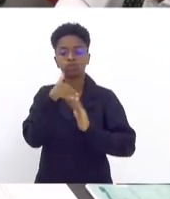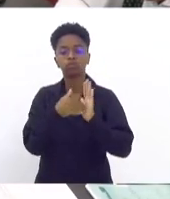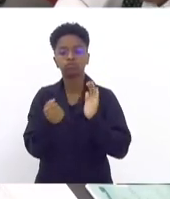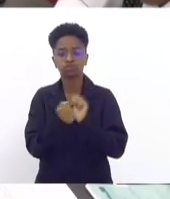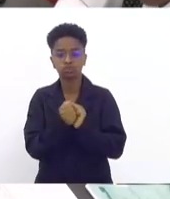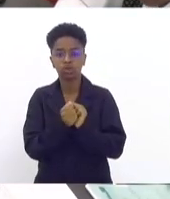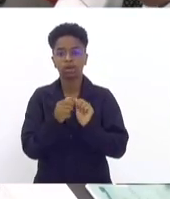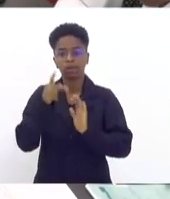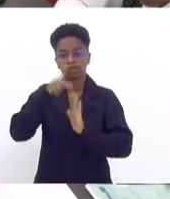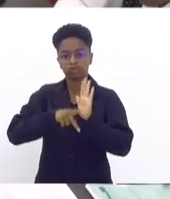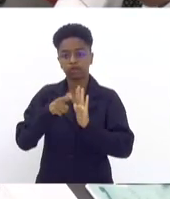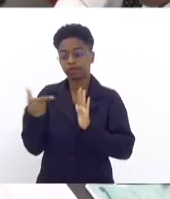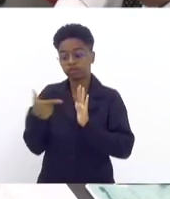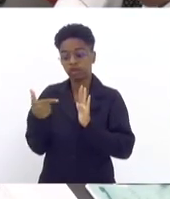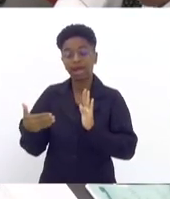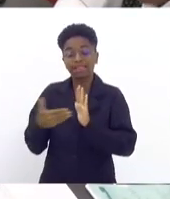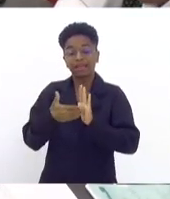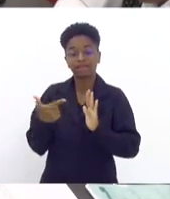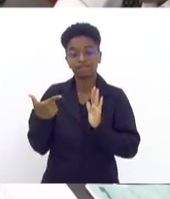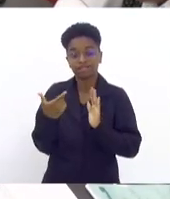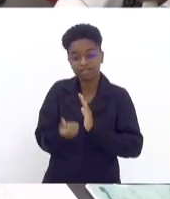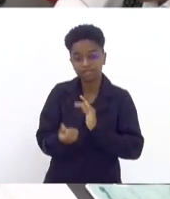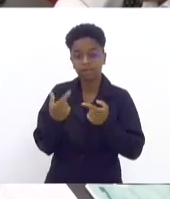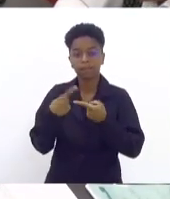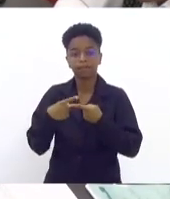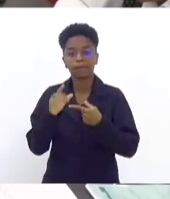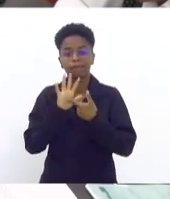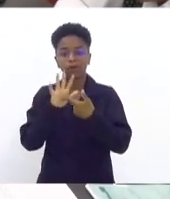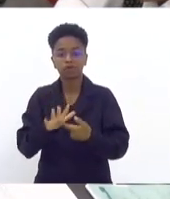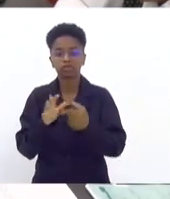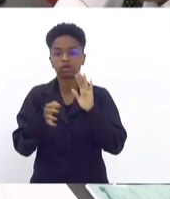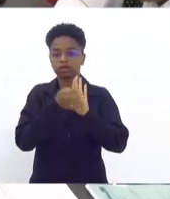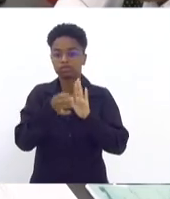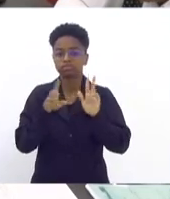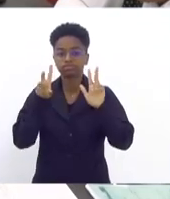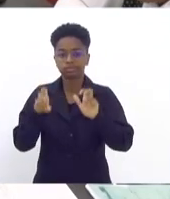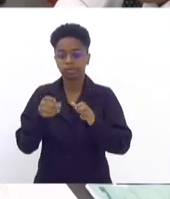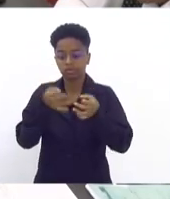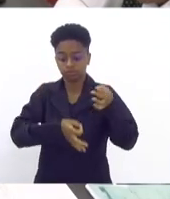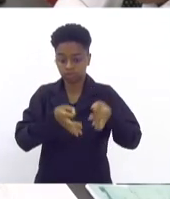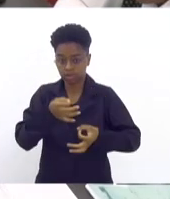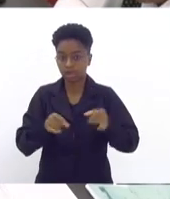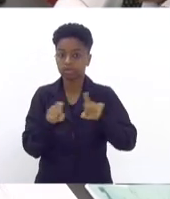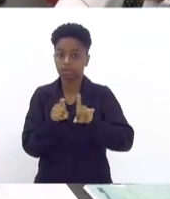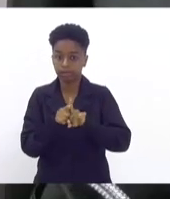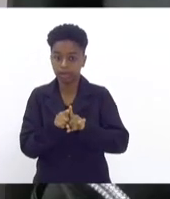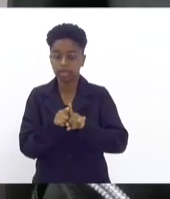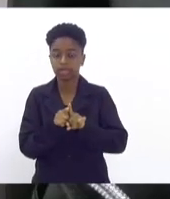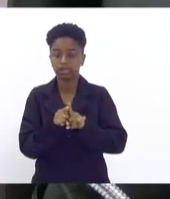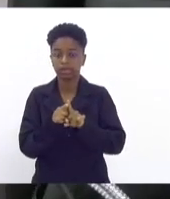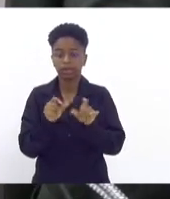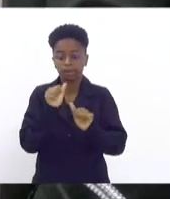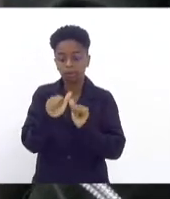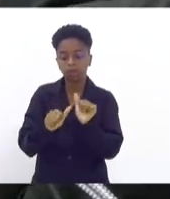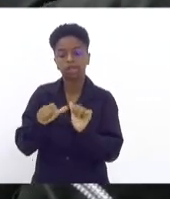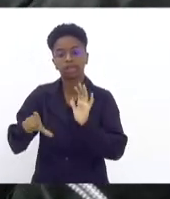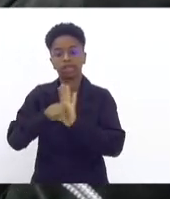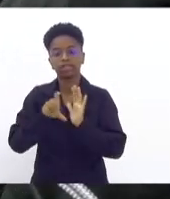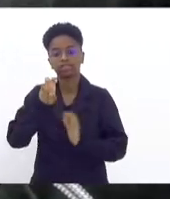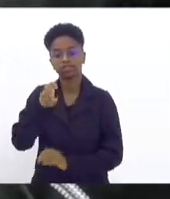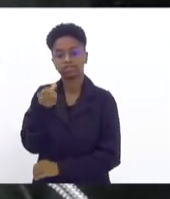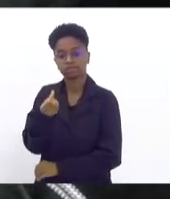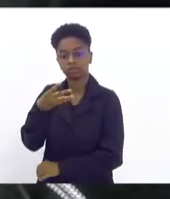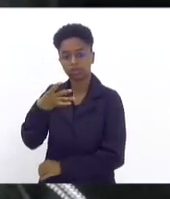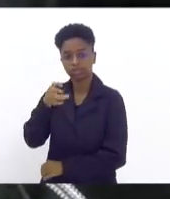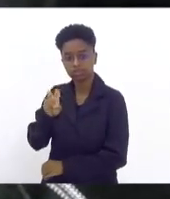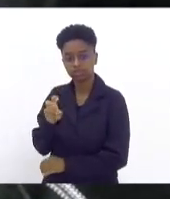ou 26 da pauta, porque se tratam de pareceres todos pela juridicidade, todos fazendo alterações na Lei 5.645,